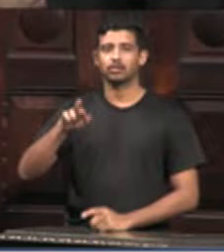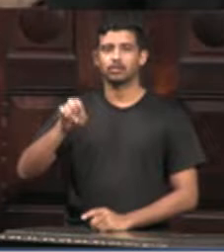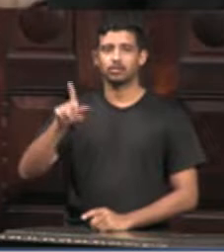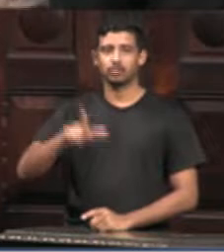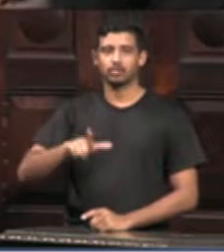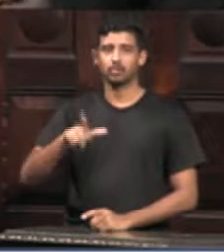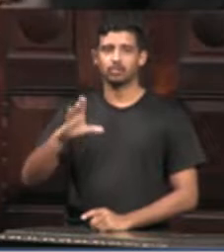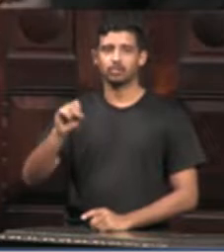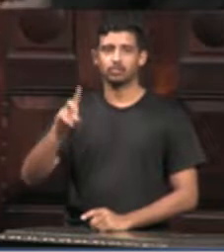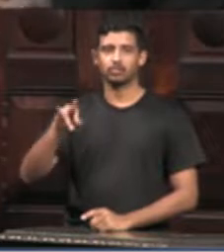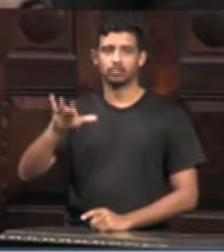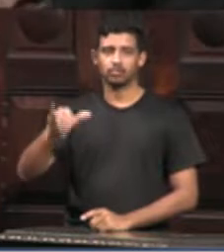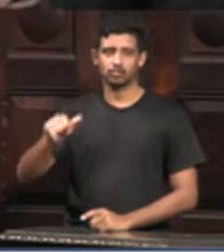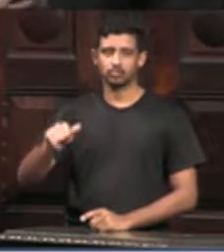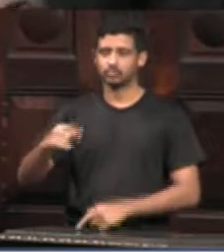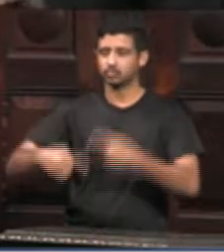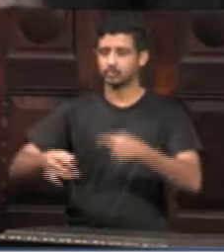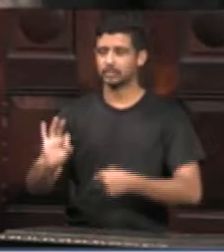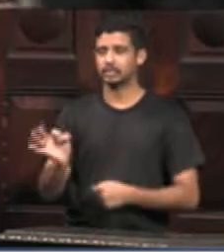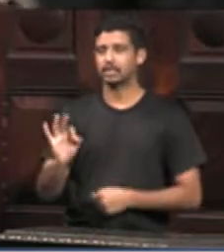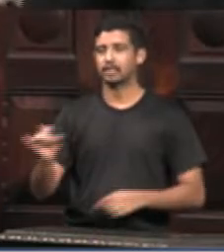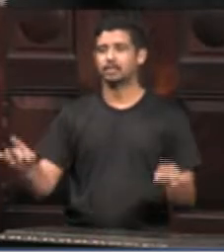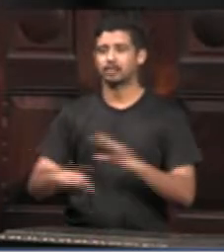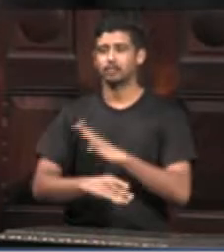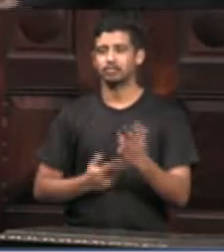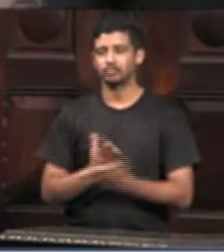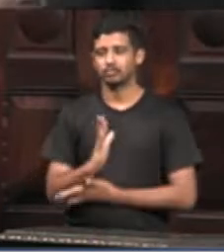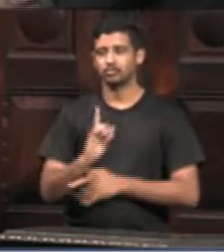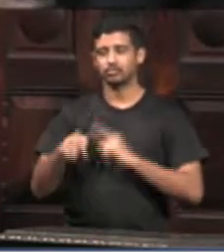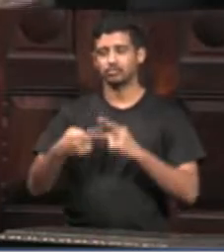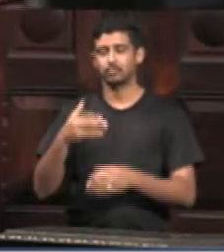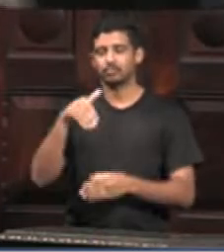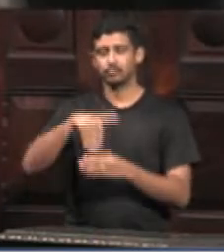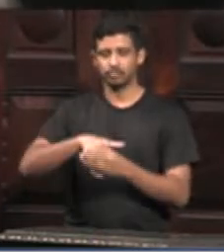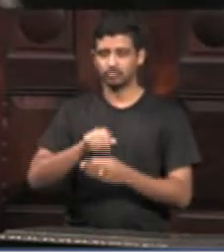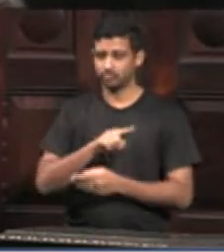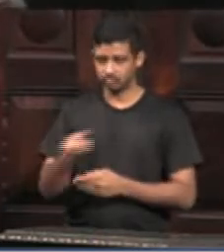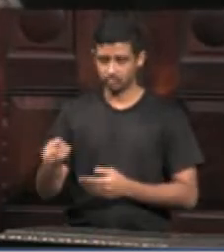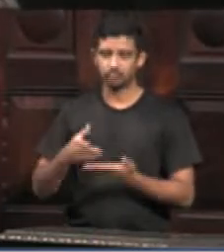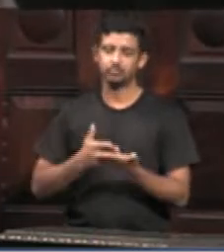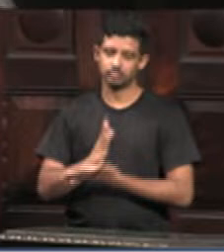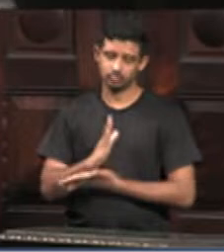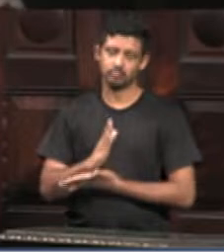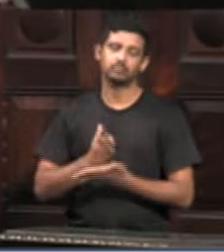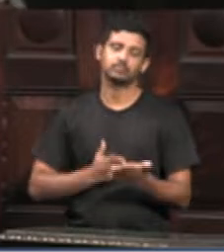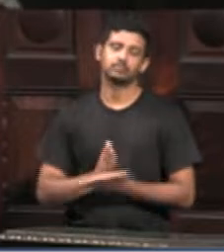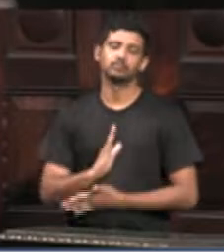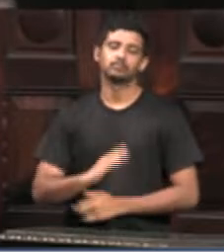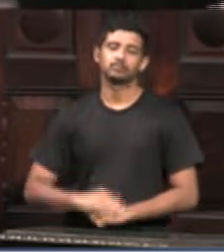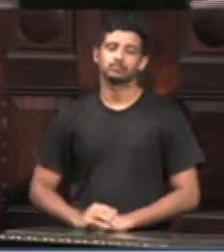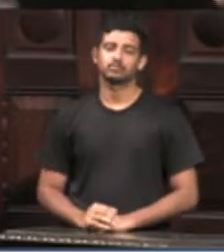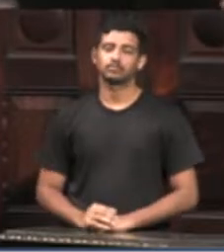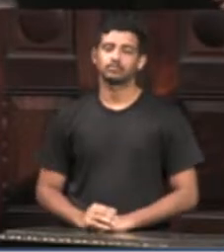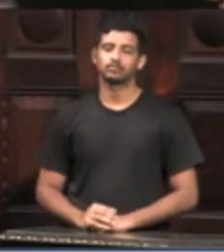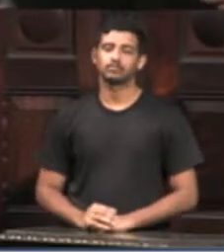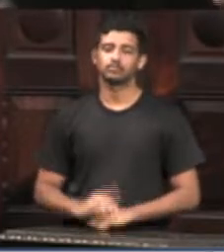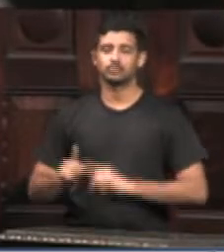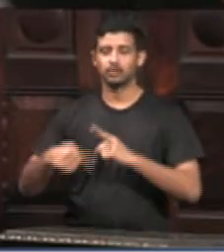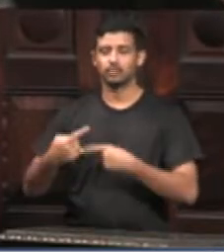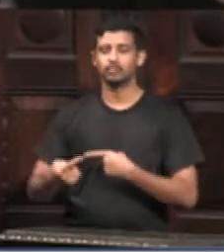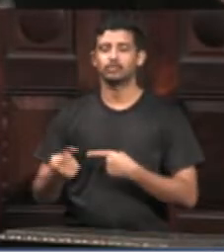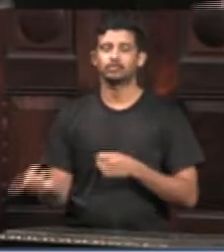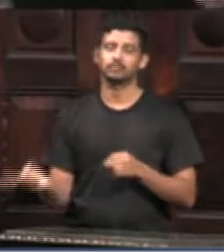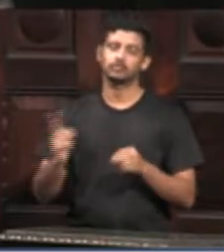Vaguinho. Em discussão, não havendo quem queira discutir, encerrada a discussão, em votação. Senhores que aprovam nessa comissão, aprovado em primeira, retorna em segunda